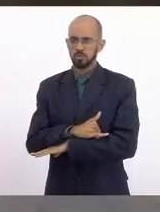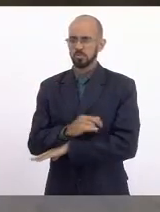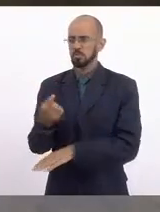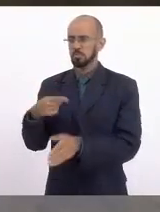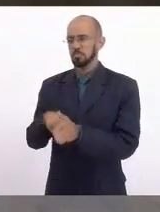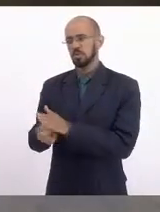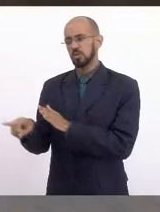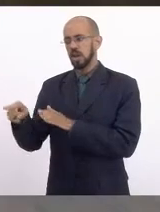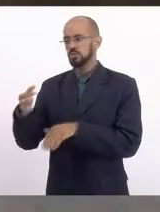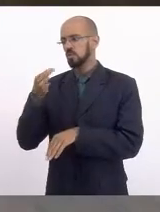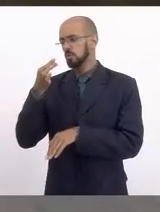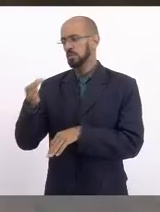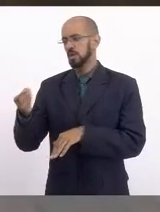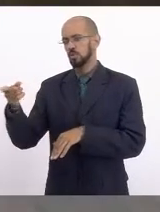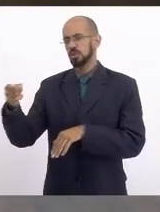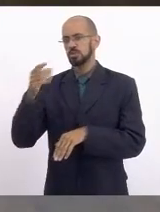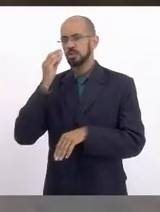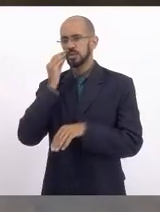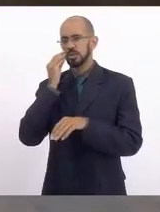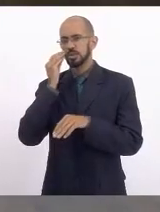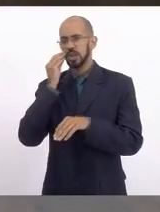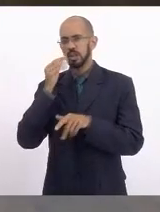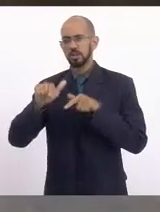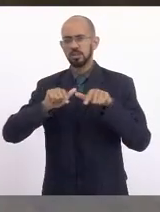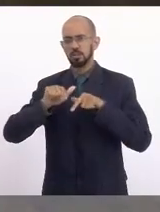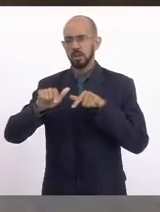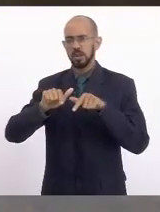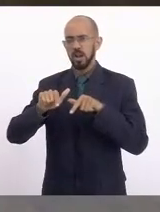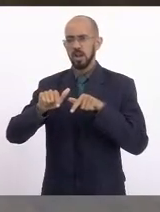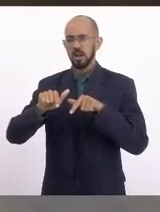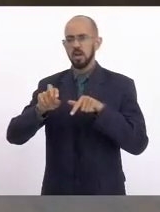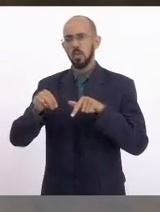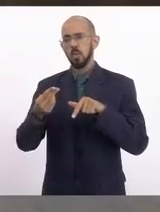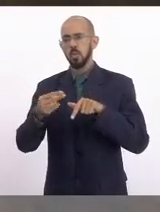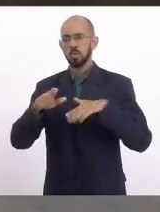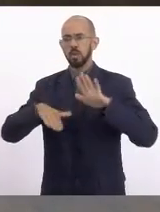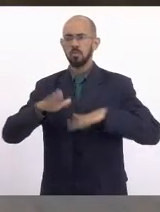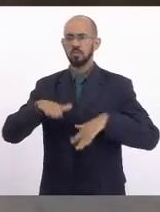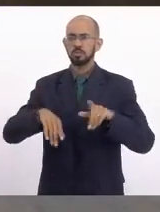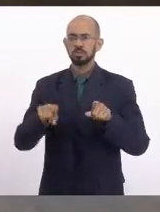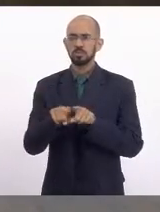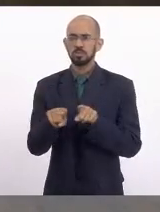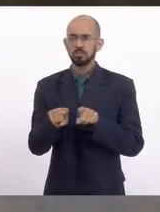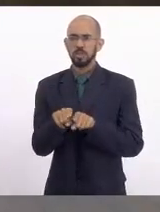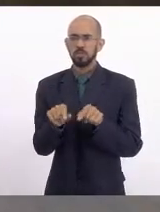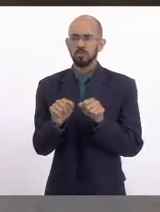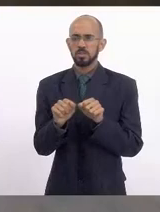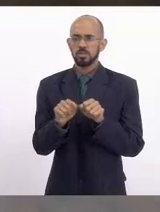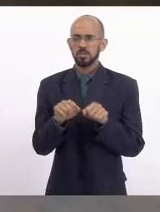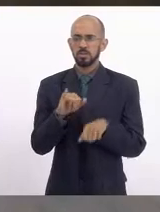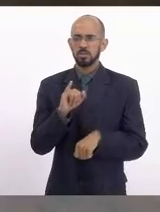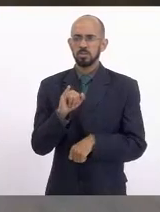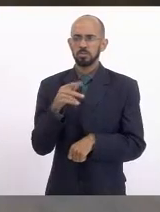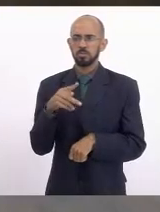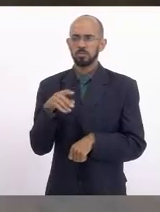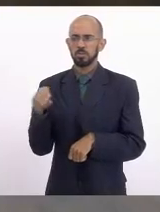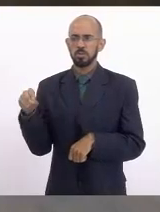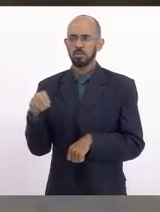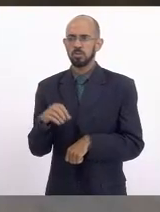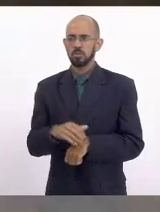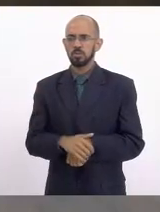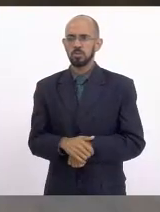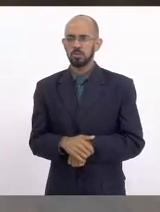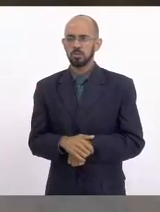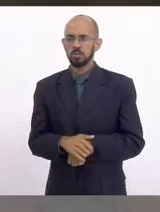acha a gente tentar trabalhar isso e quem sabe fazer um aipim ou ali na